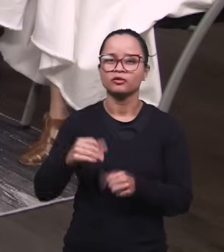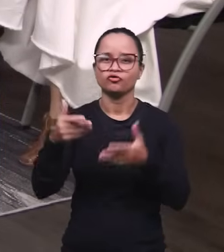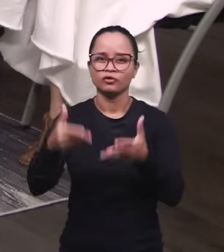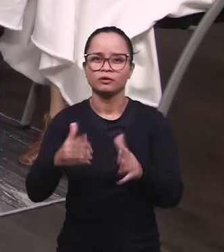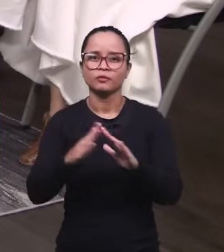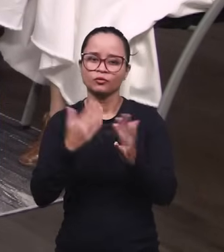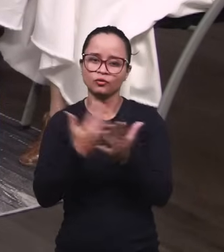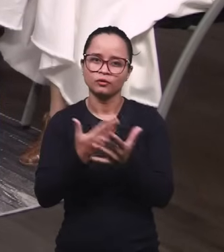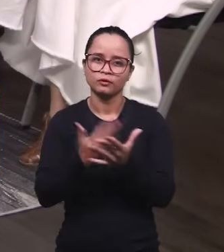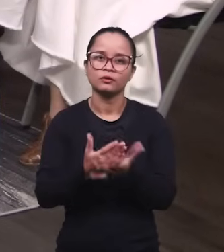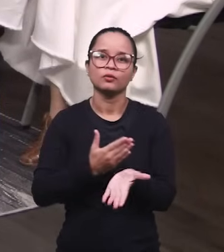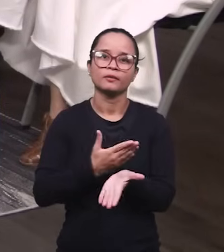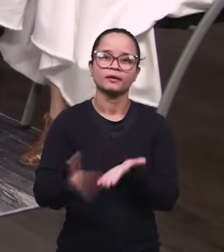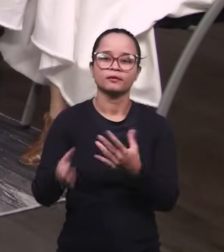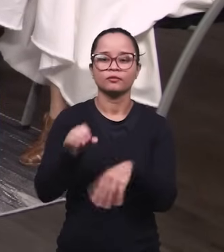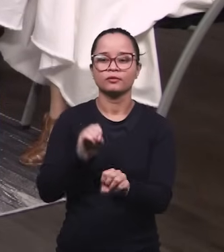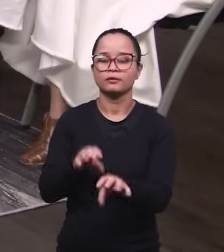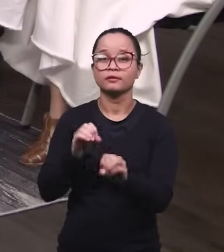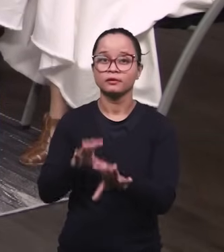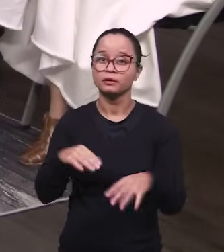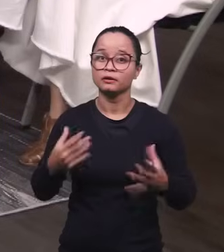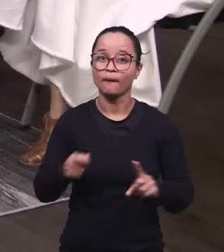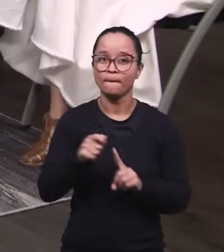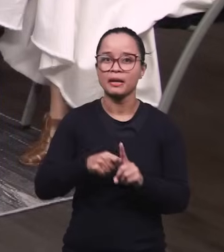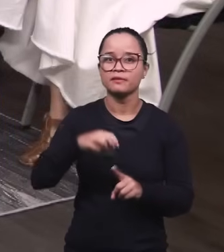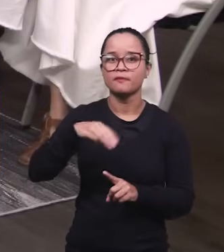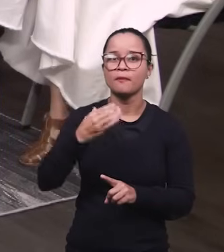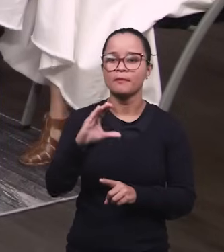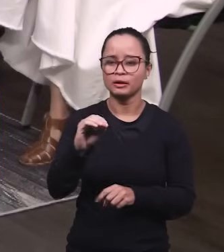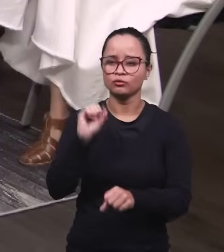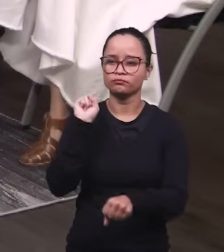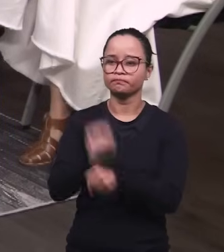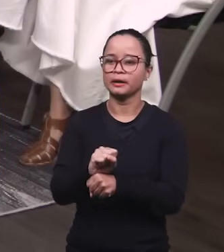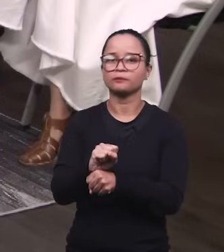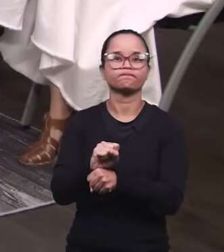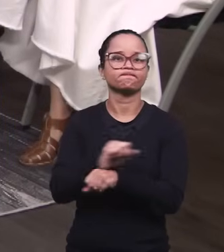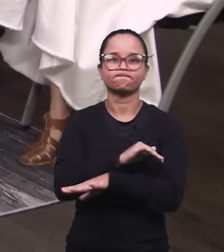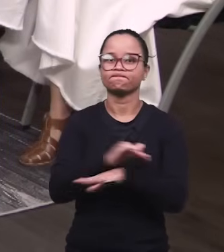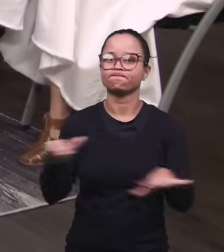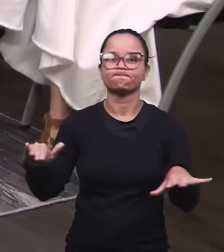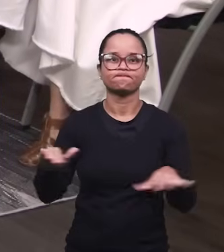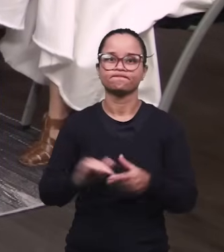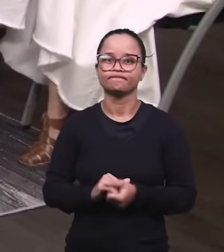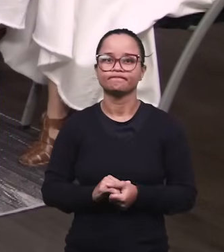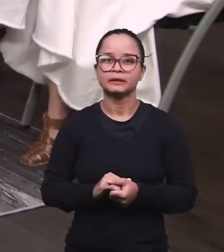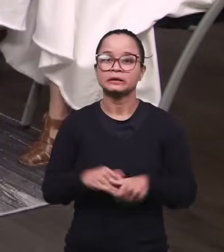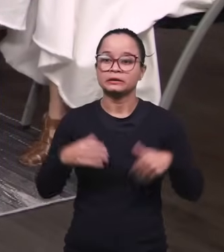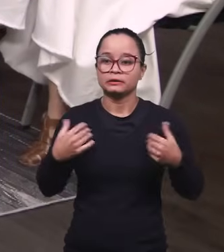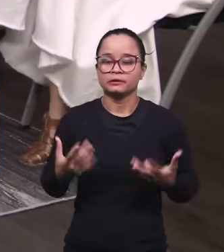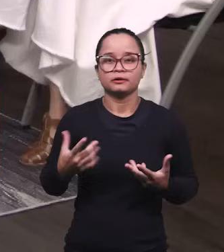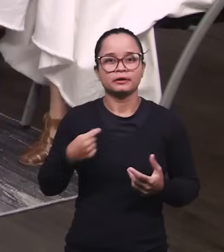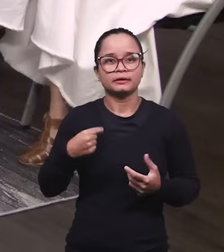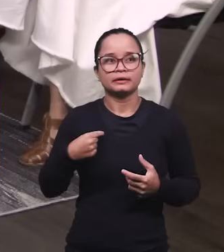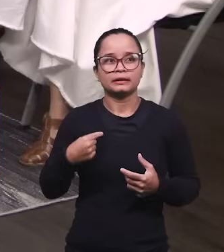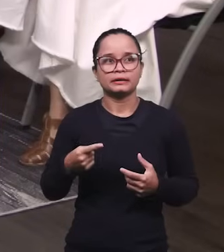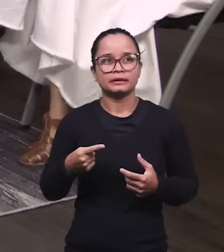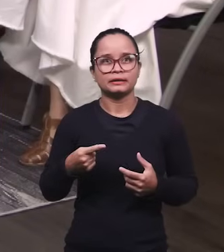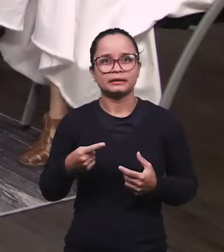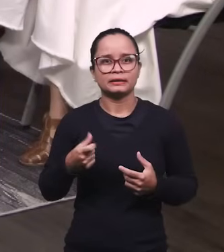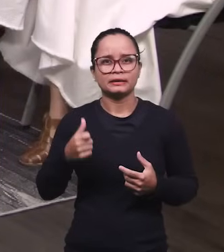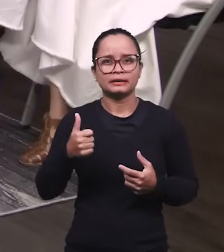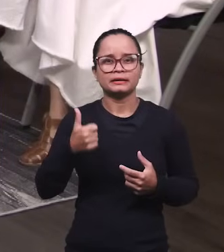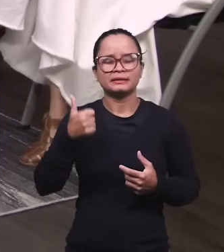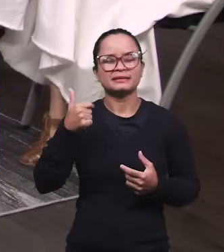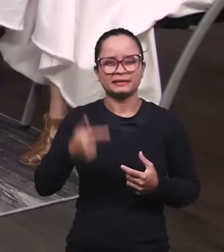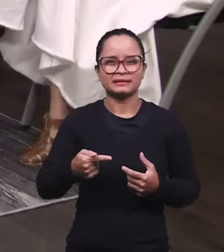chegamos nas escolas, começamos a dar nossas aulas, chegou em março, para tudo. Vamos, né? A gente foi, acho que mais ou menos 17